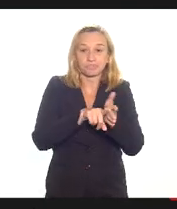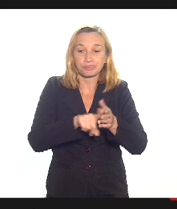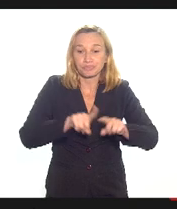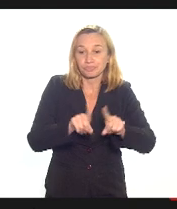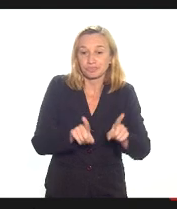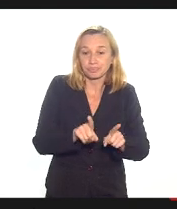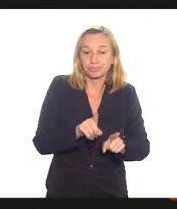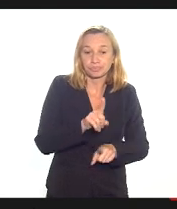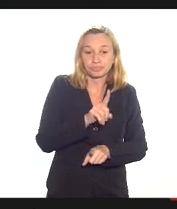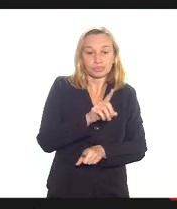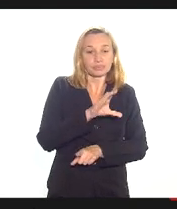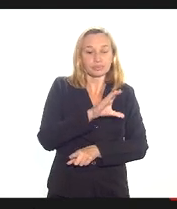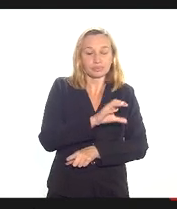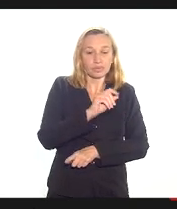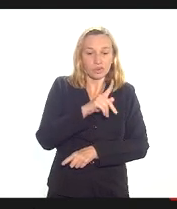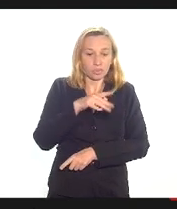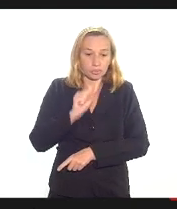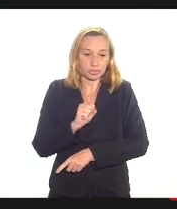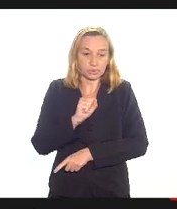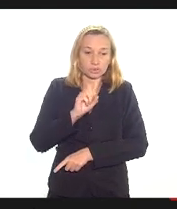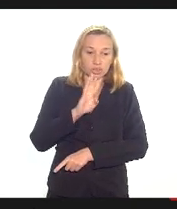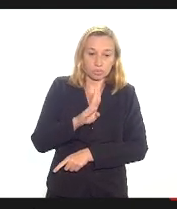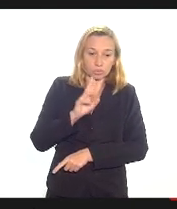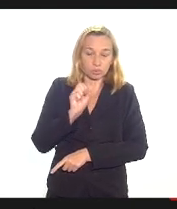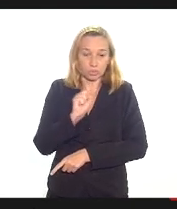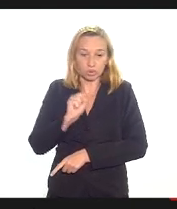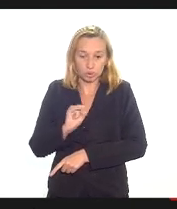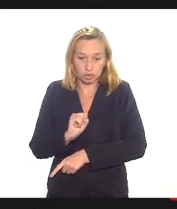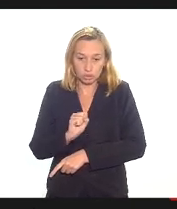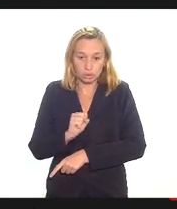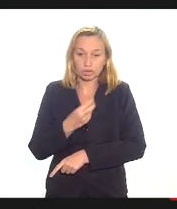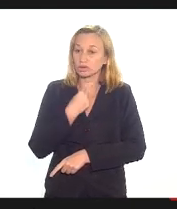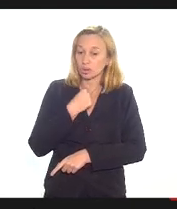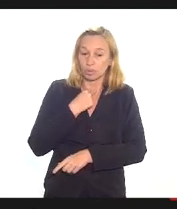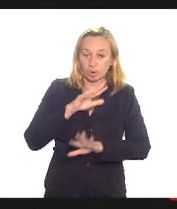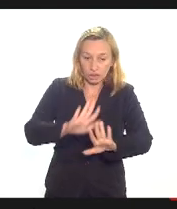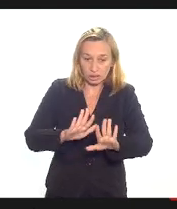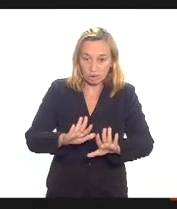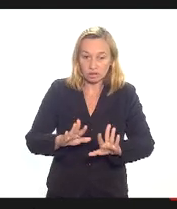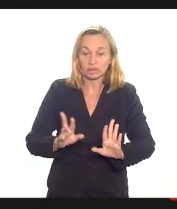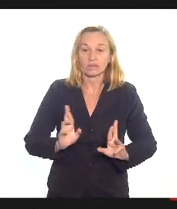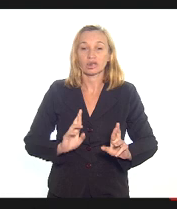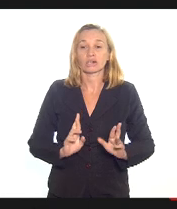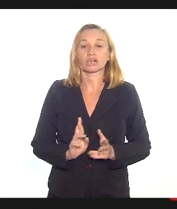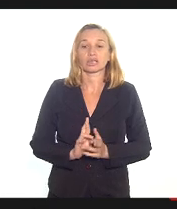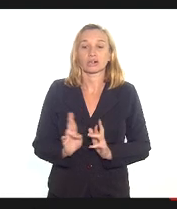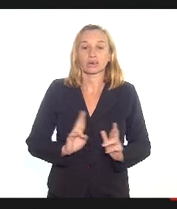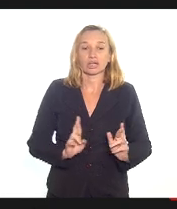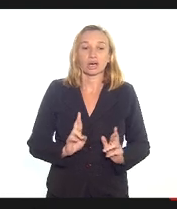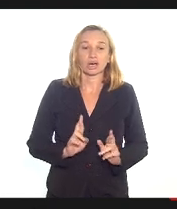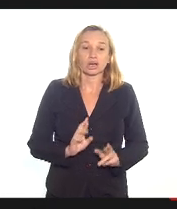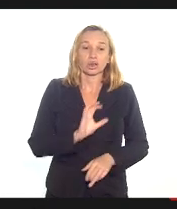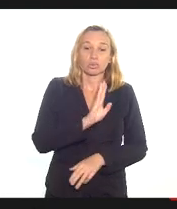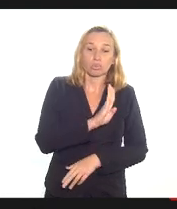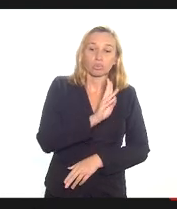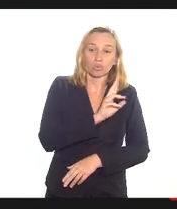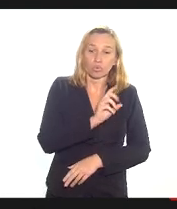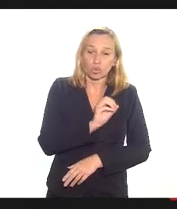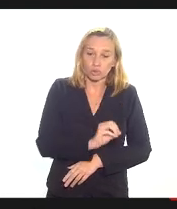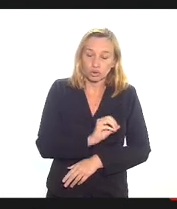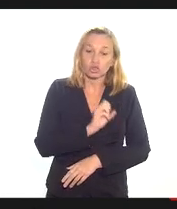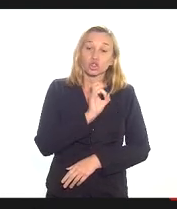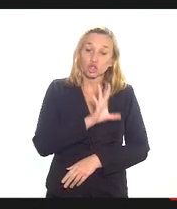de Búzios não pode. Portanto, se houver pesquisa relativa ao campo de Búzios, ela